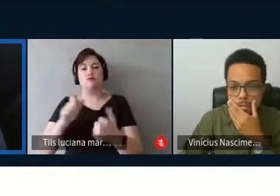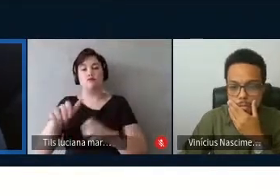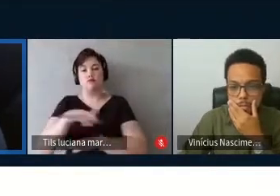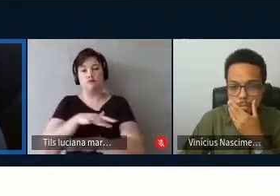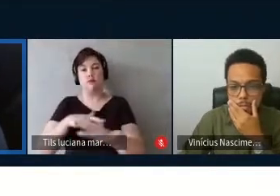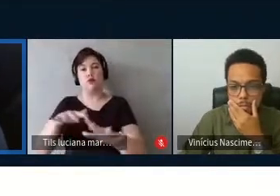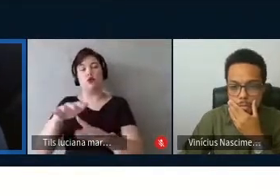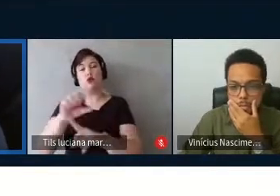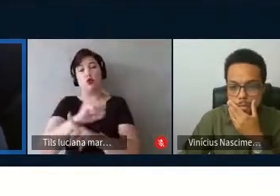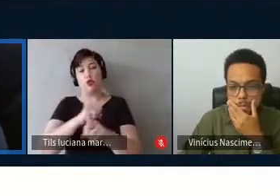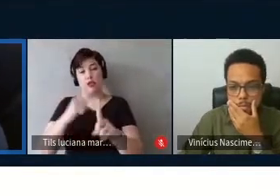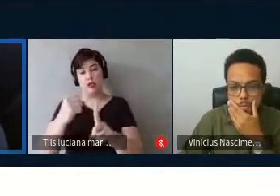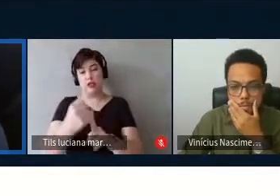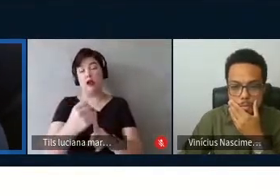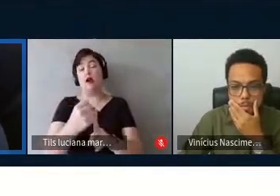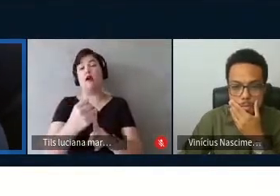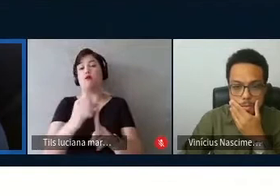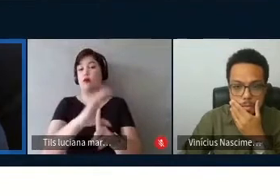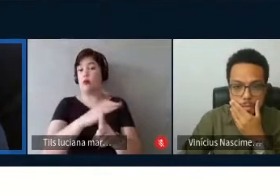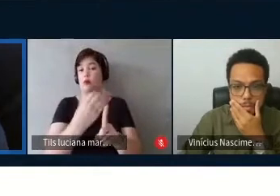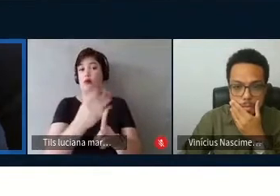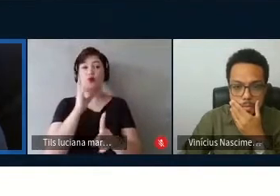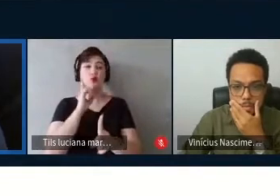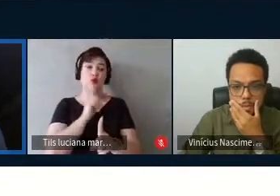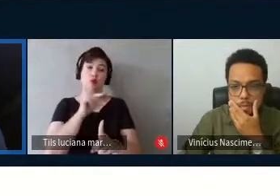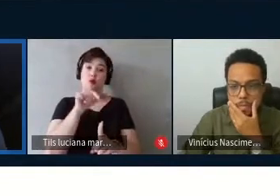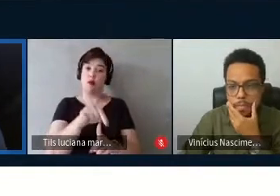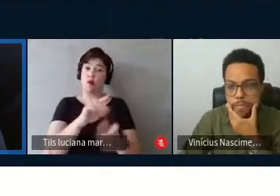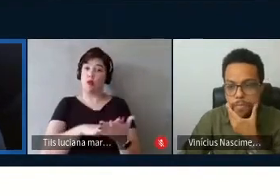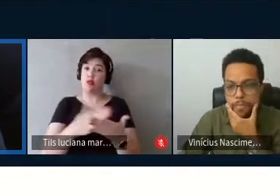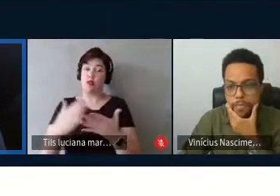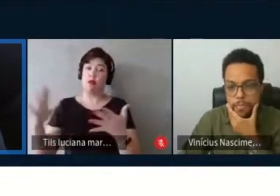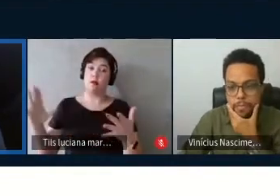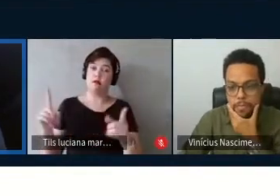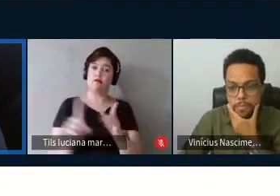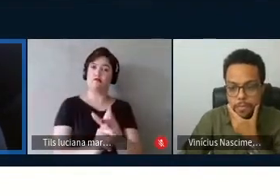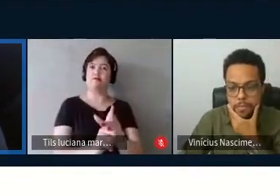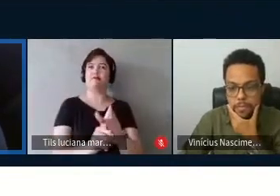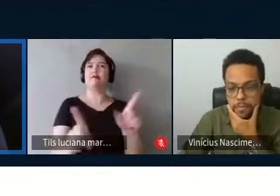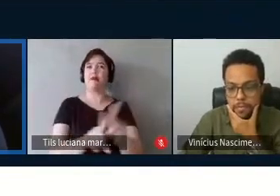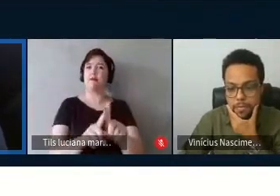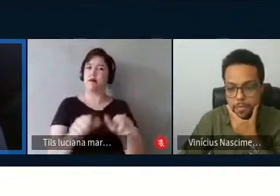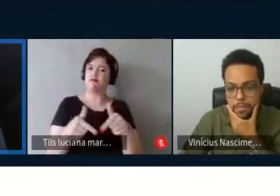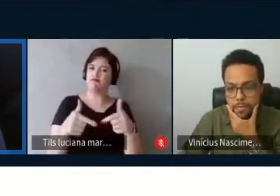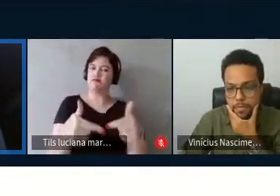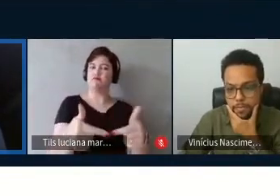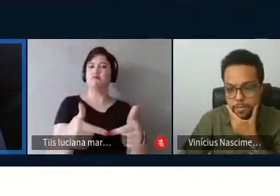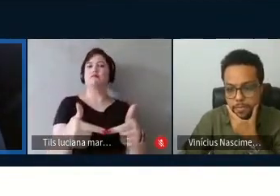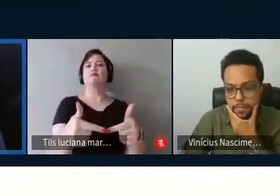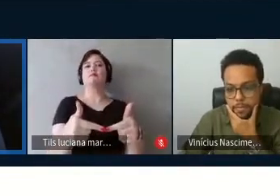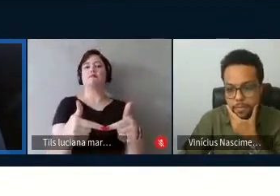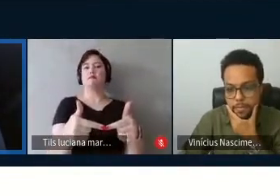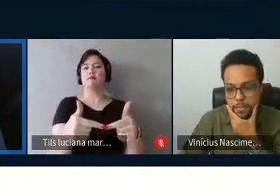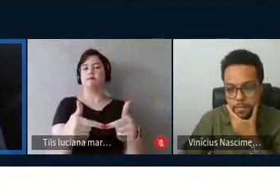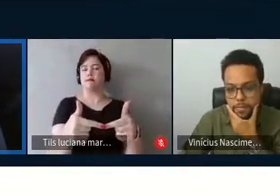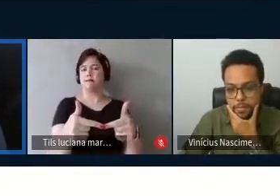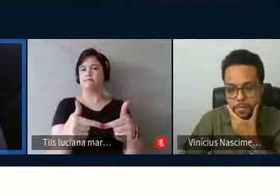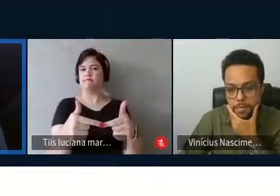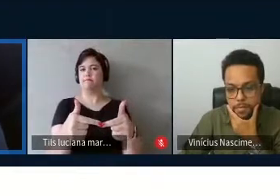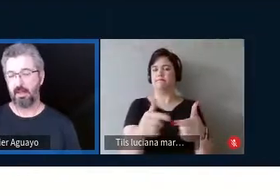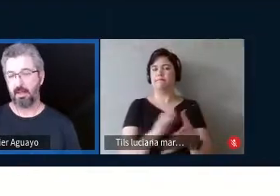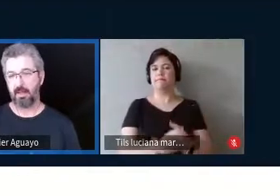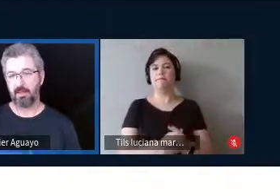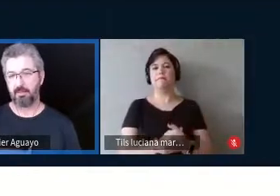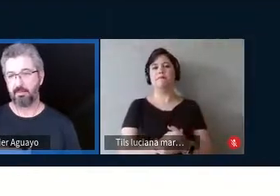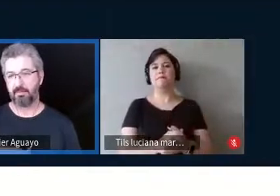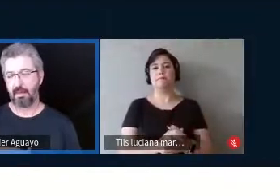social da comunidade surda, esse intérprete também se integra nessa questão militante, e a partir daí ele vai.